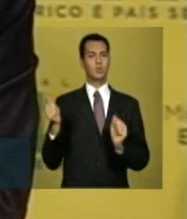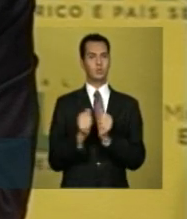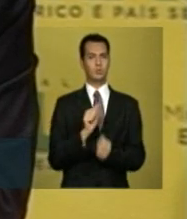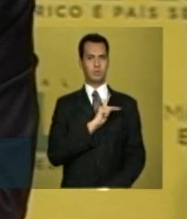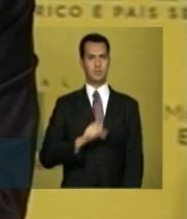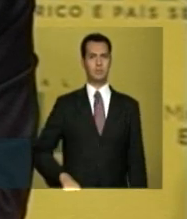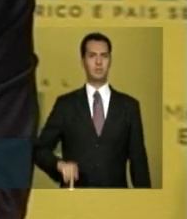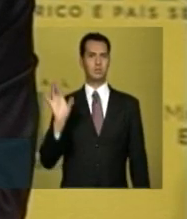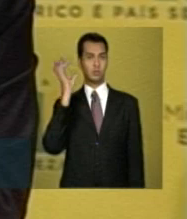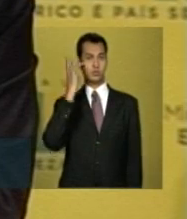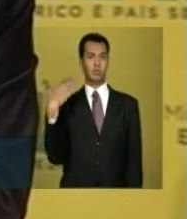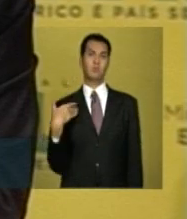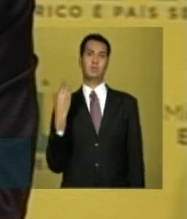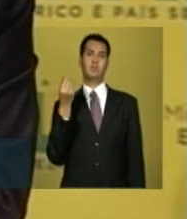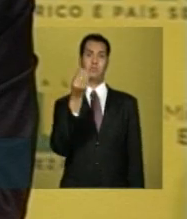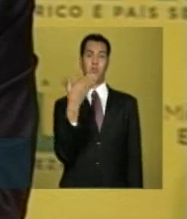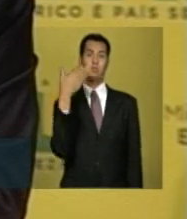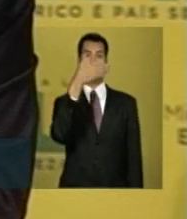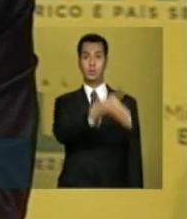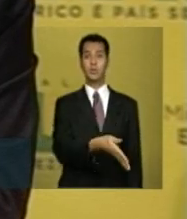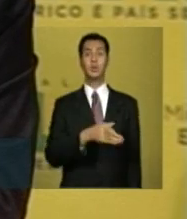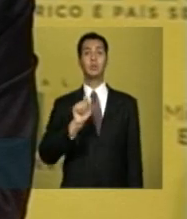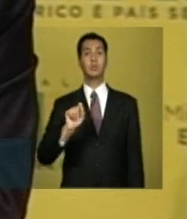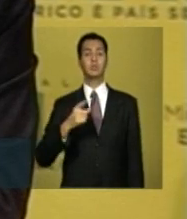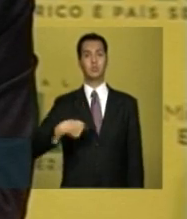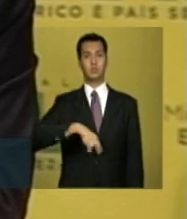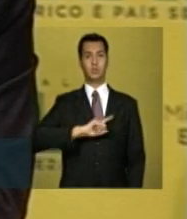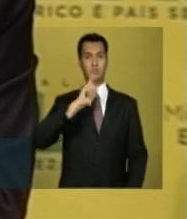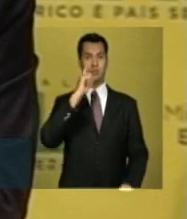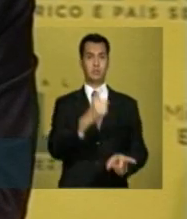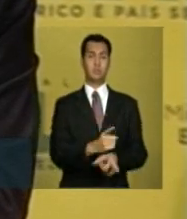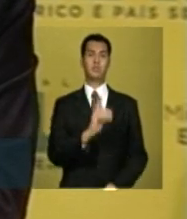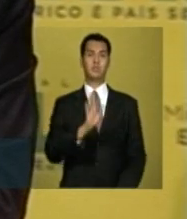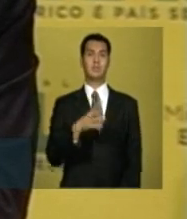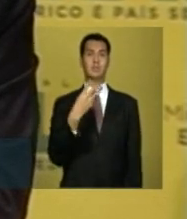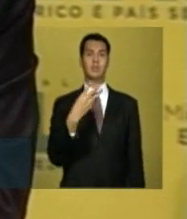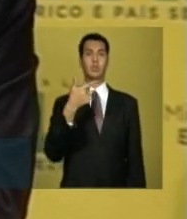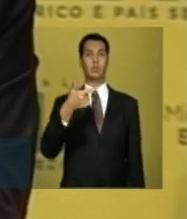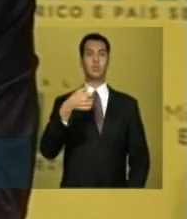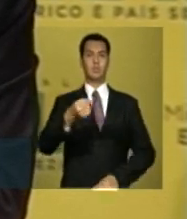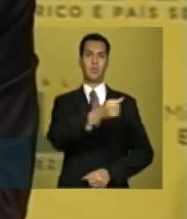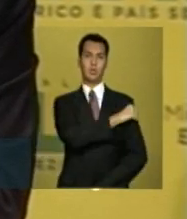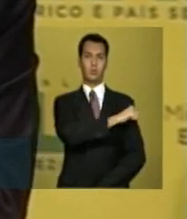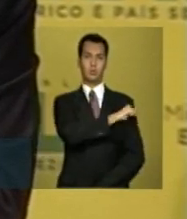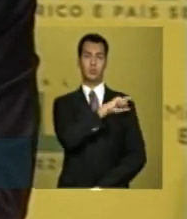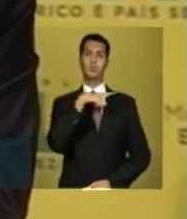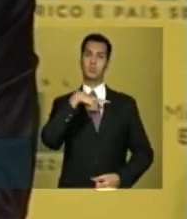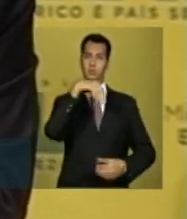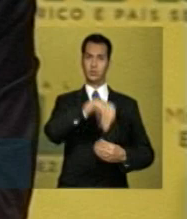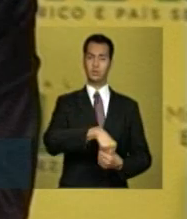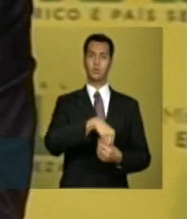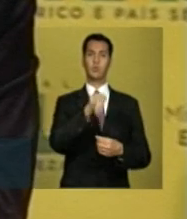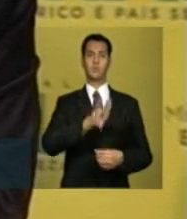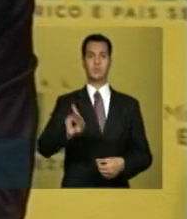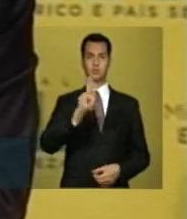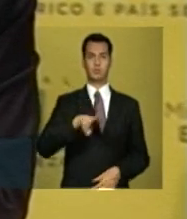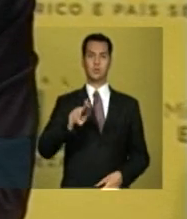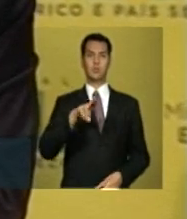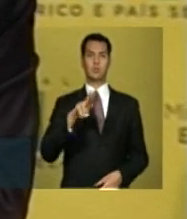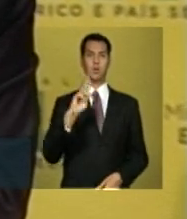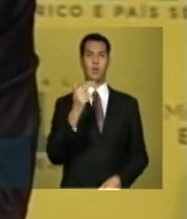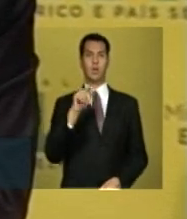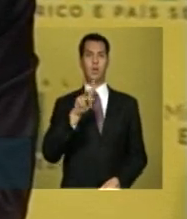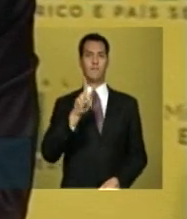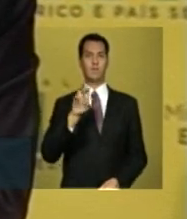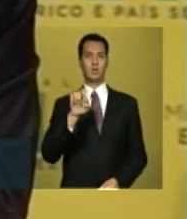Dilma nós encontramos por exemplo 32 alunos que estavam em Harvard sete estavam fazendo estágio na